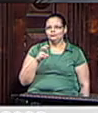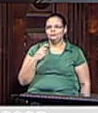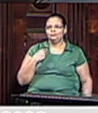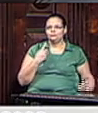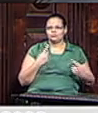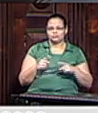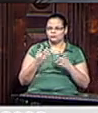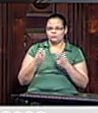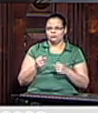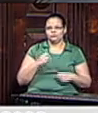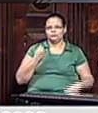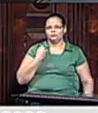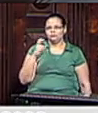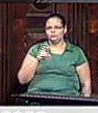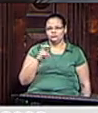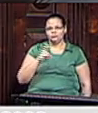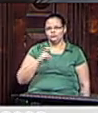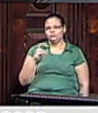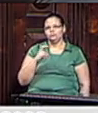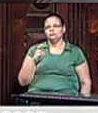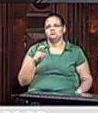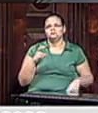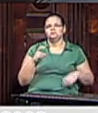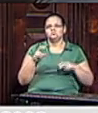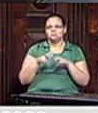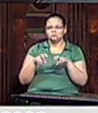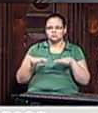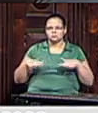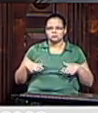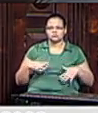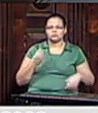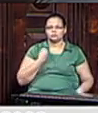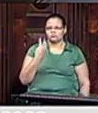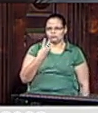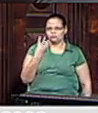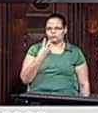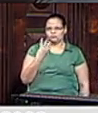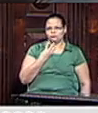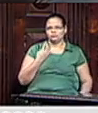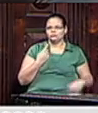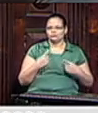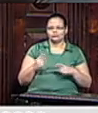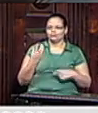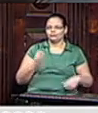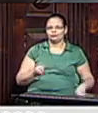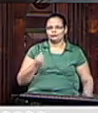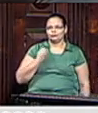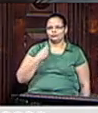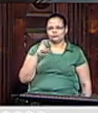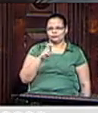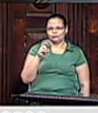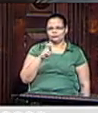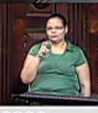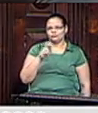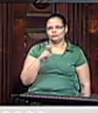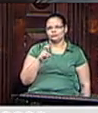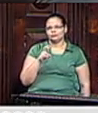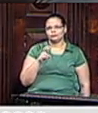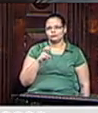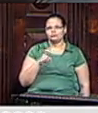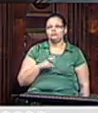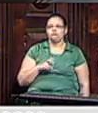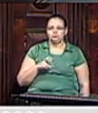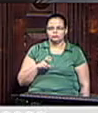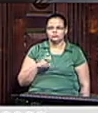Contrário a 5. De turismo, favorável às emendas de plenário número 1 a 4. Contrário a 5. Relatores deputados Bernardo Rossi, Marcelo